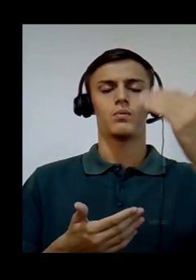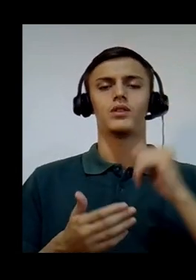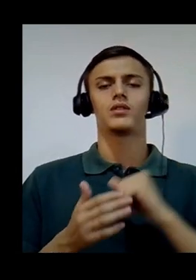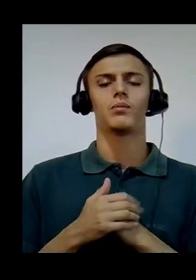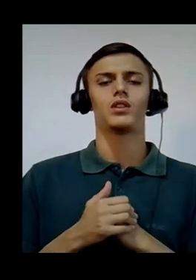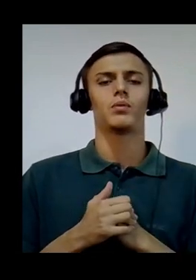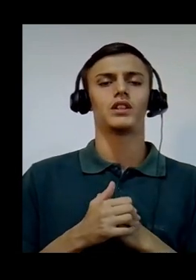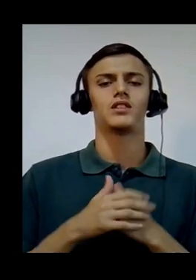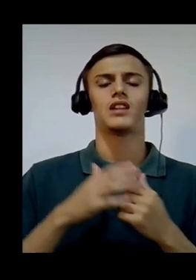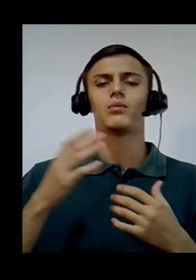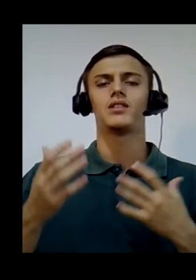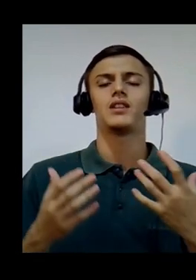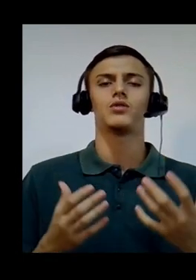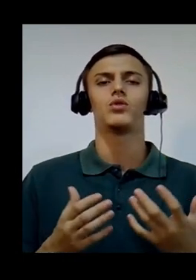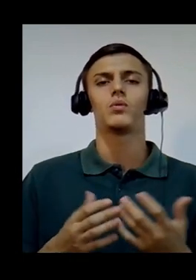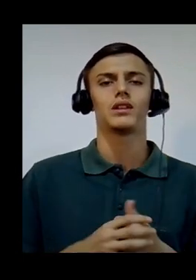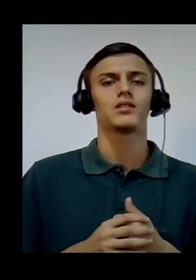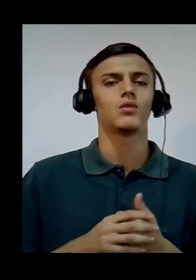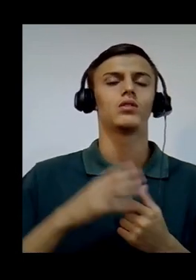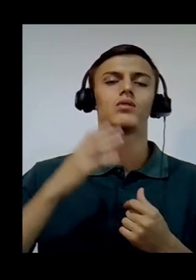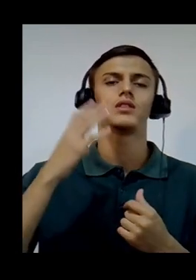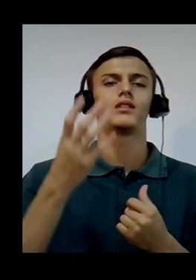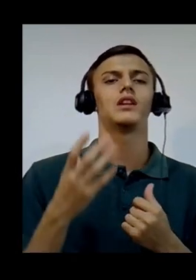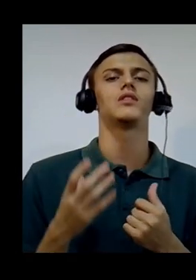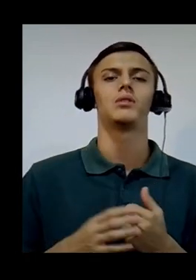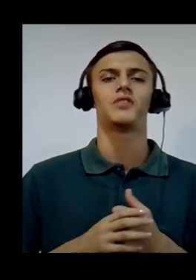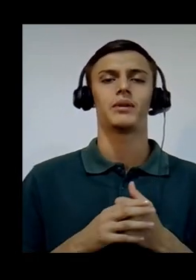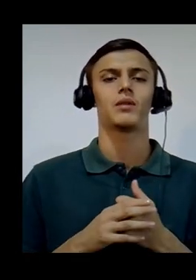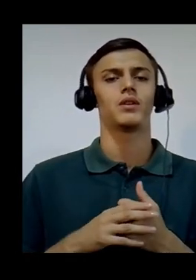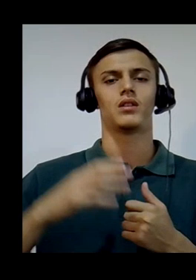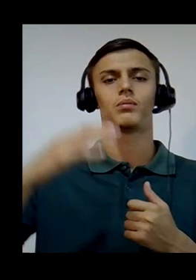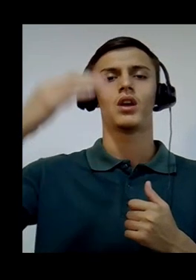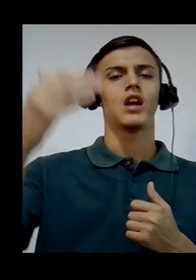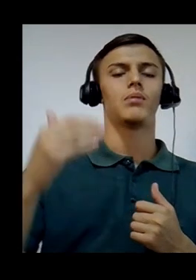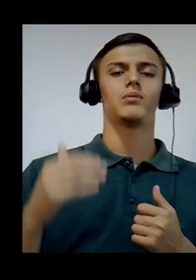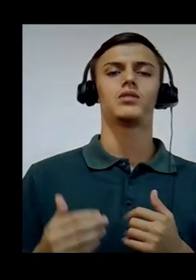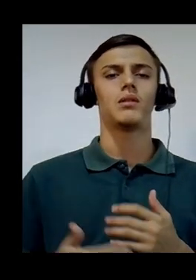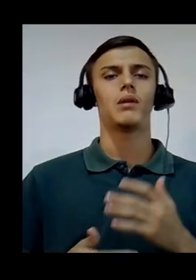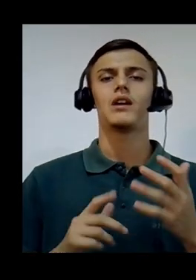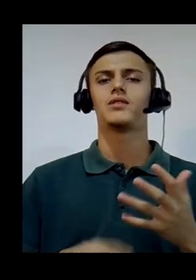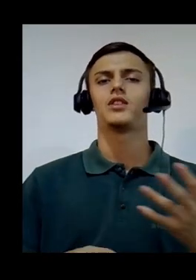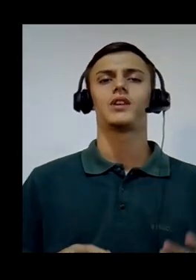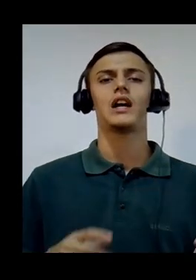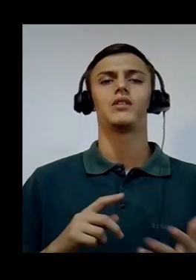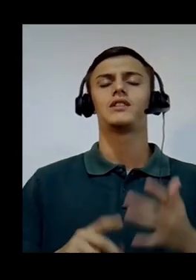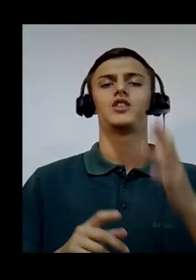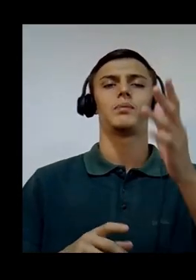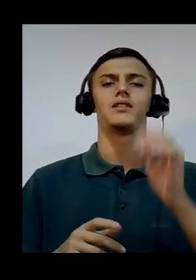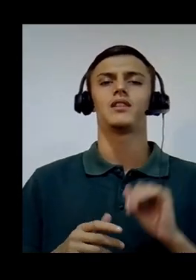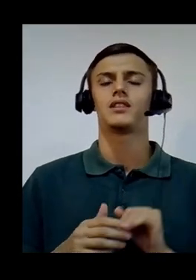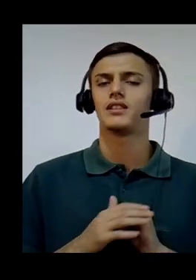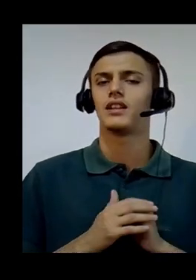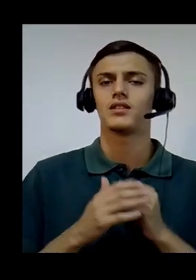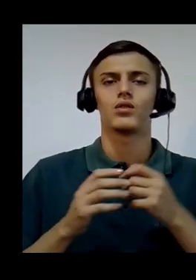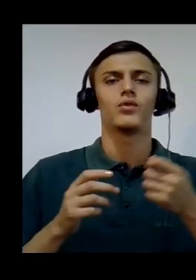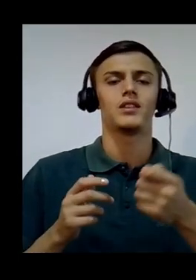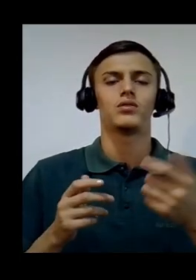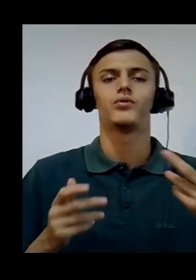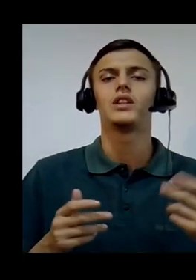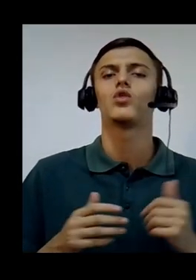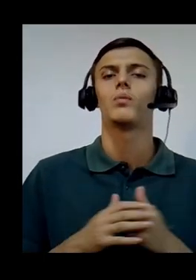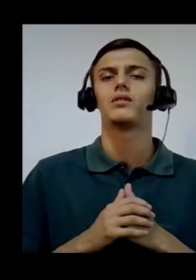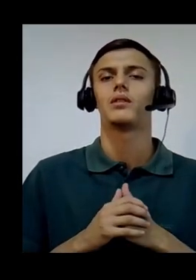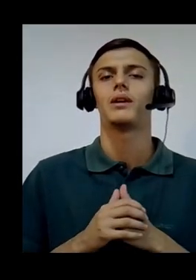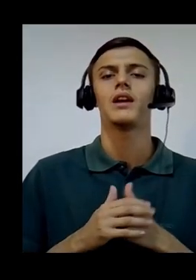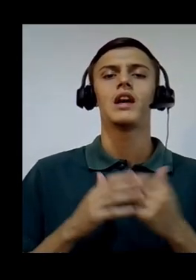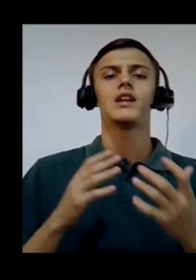tá? Então, por isso que é muito importante estar municiado de documentação quando você adentra uma fábrica, por exemplo. Permissão de trabalho, certificado, a lista de presença dessa integração que você